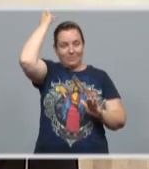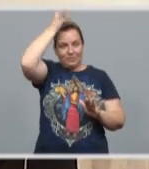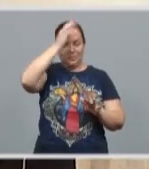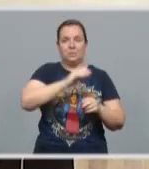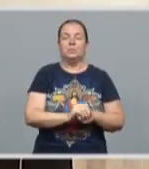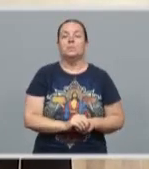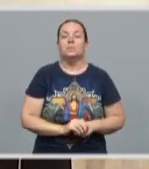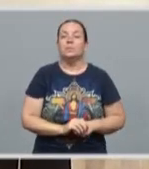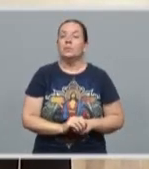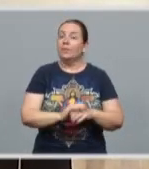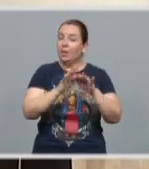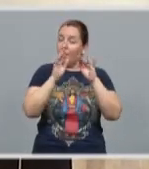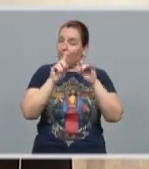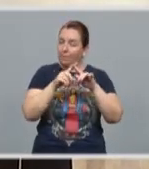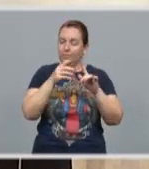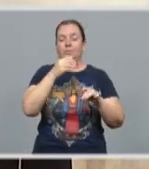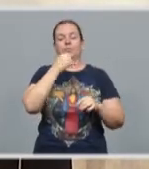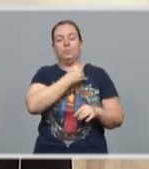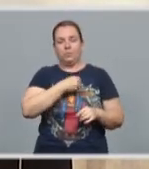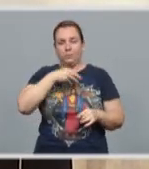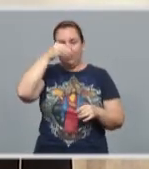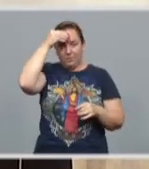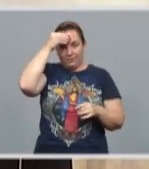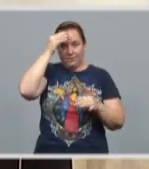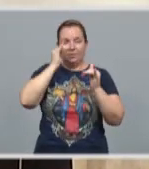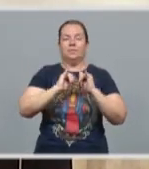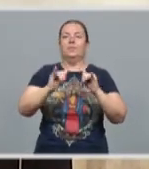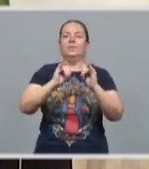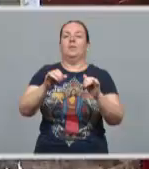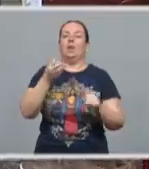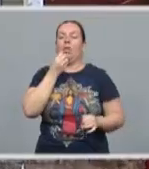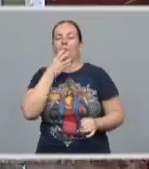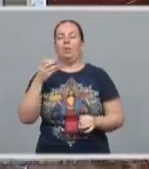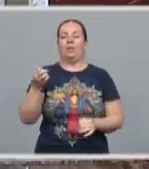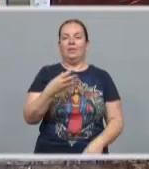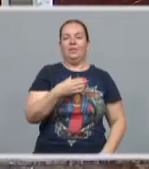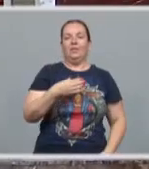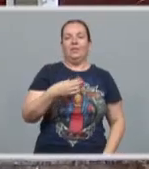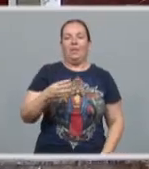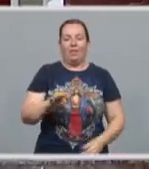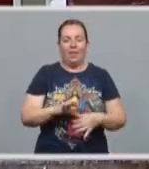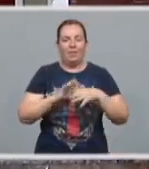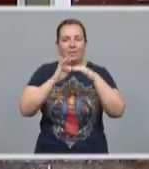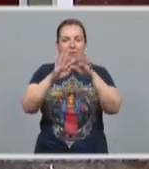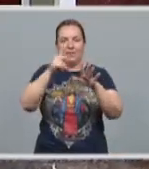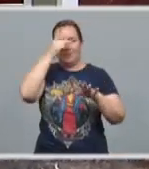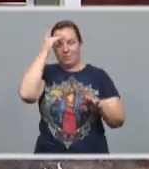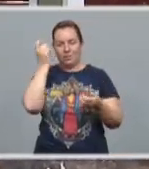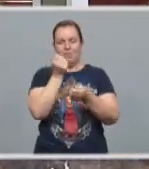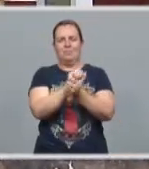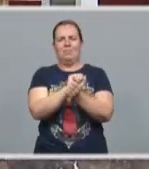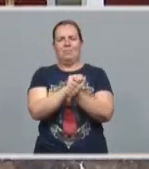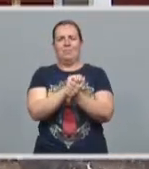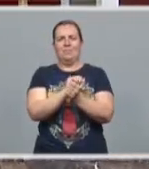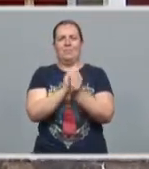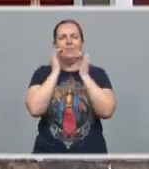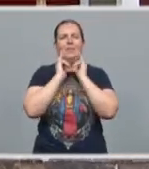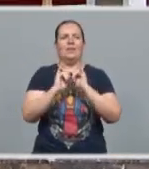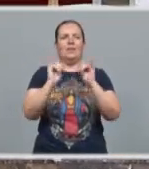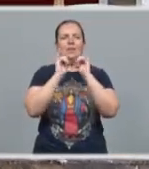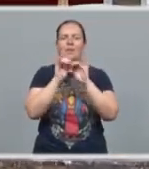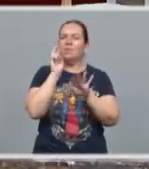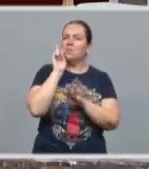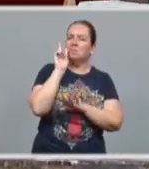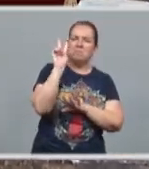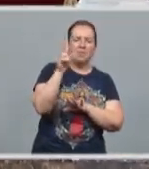de Deus, proclamar a boa nova, dar liberdade aos cativos, anunciar, dar vista aos